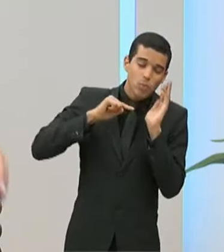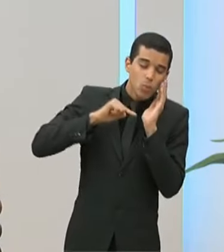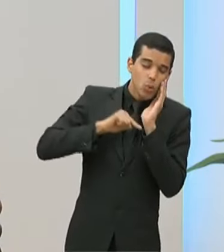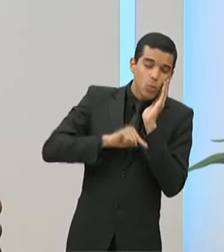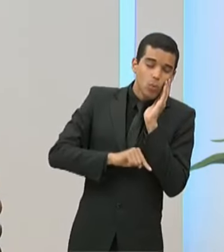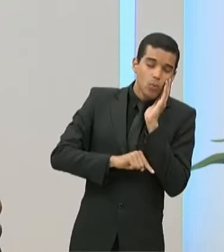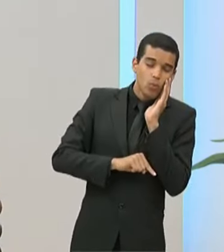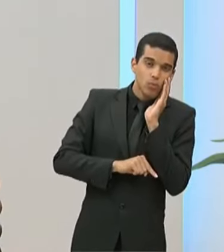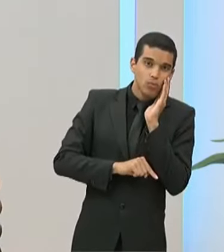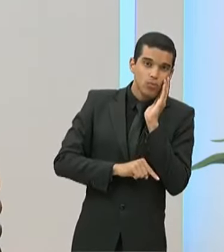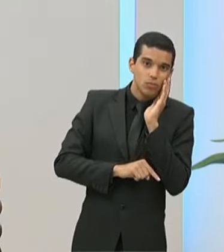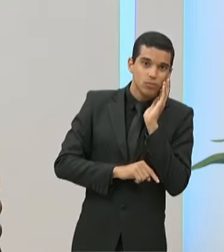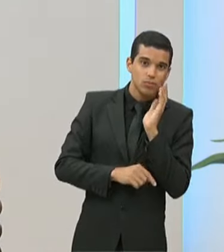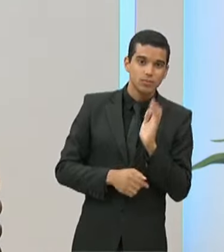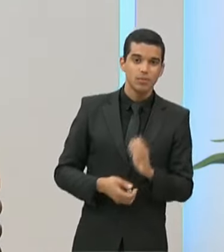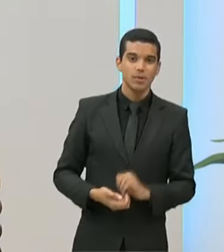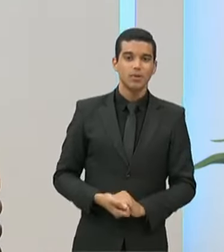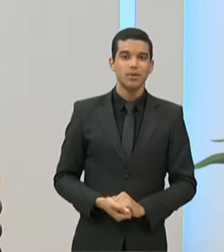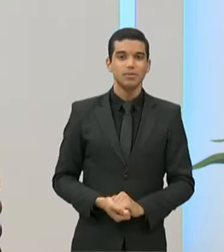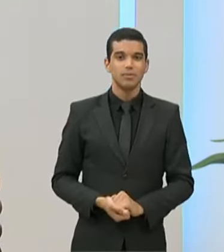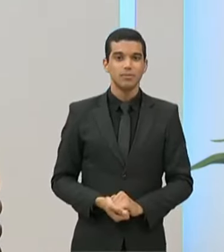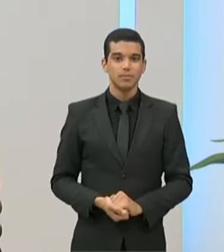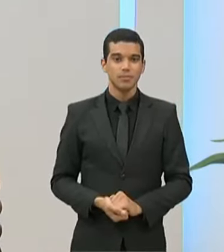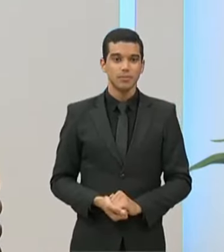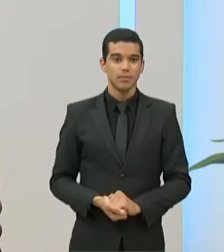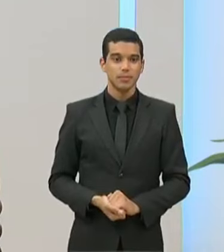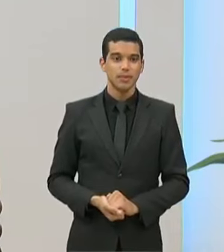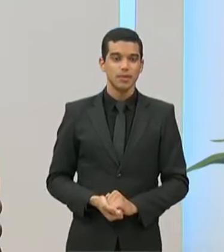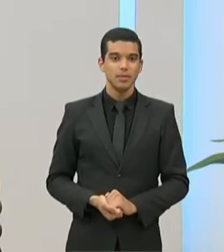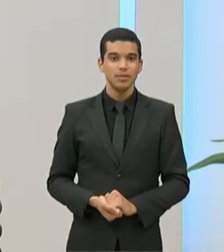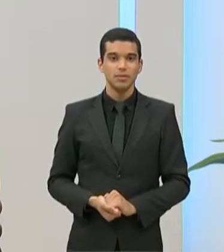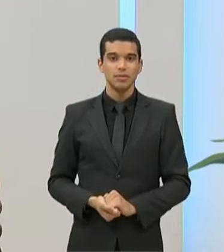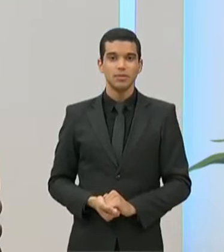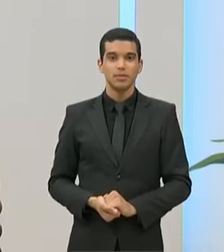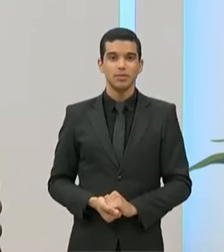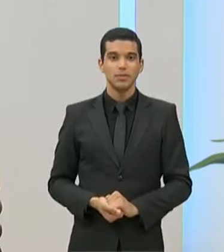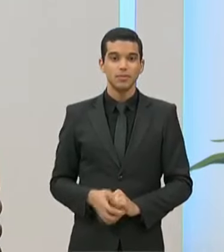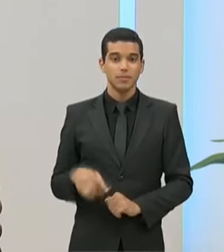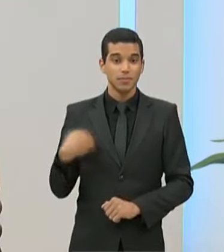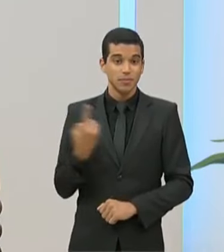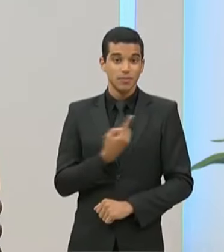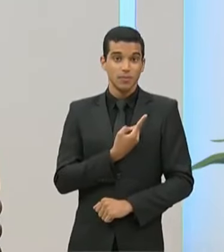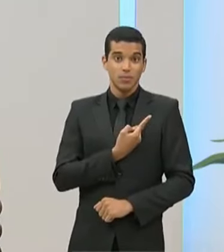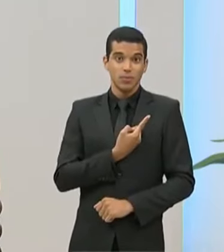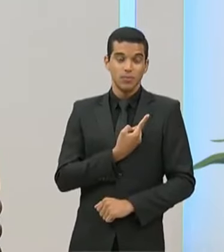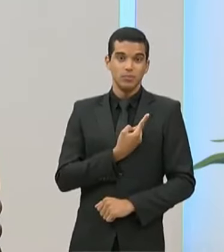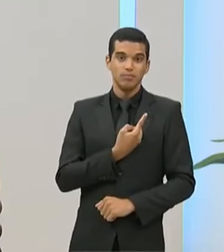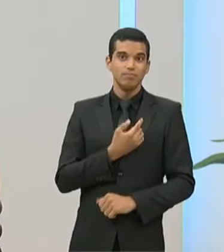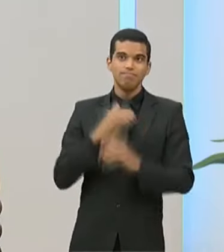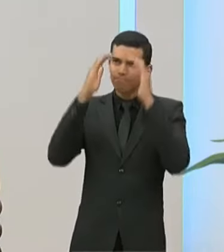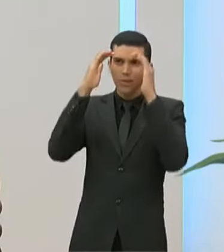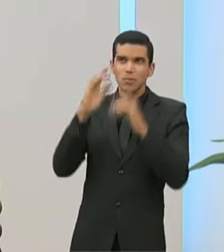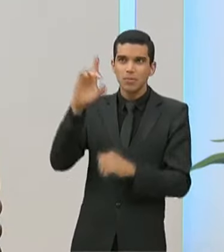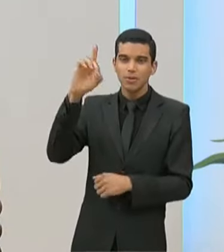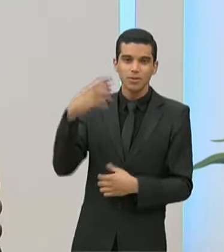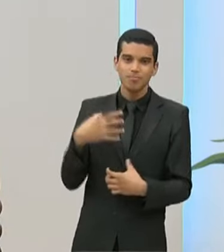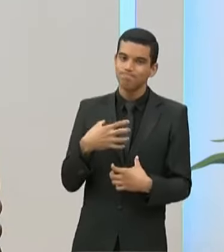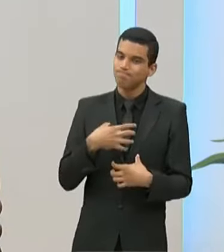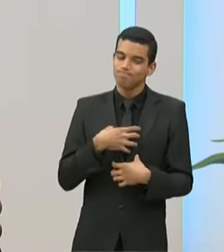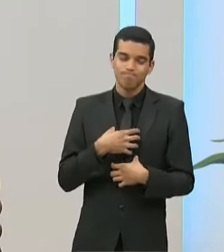Quando contrariamos o caminho de Deus na nossa vida, nós não nos sentimos bem.